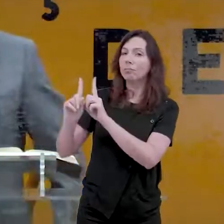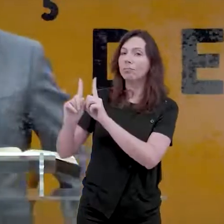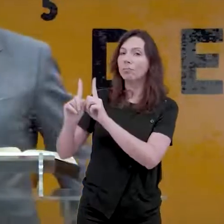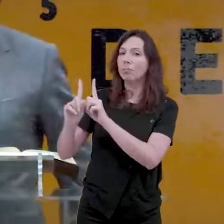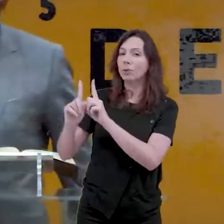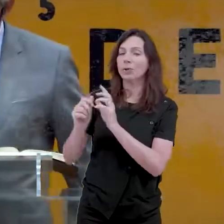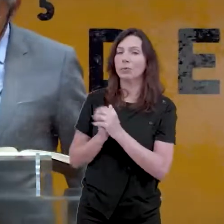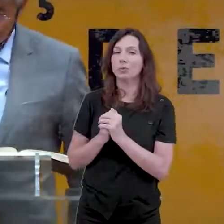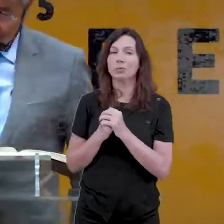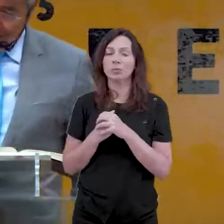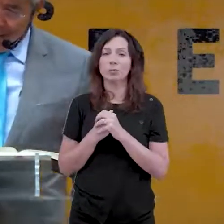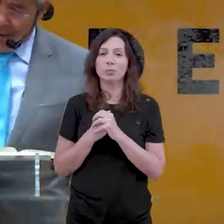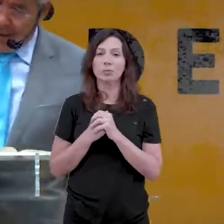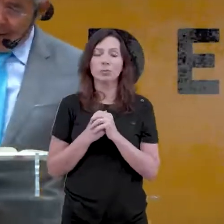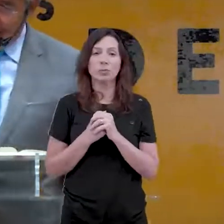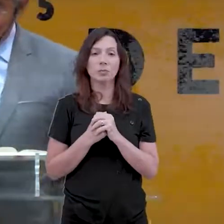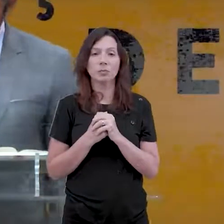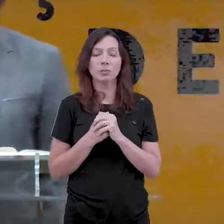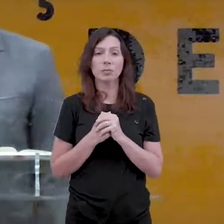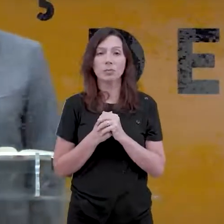Mas em terceiro lugar,